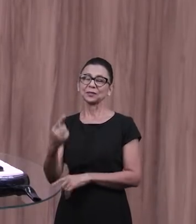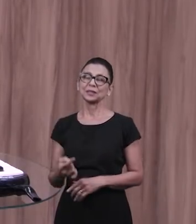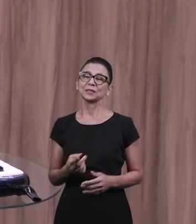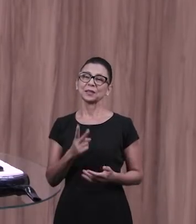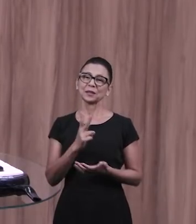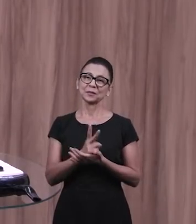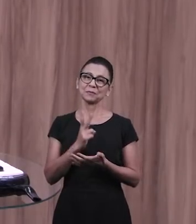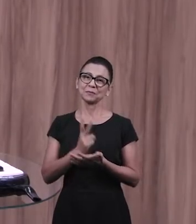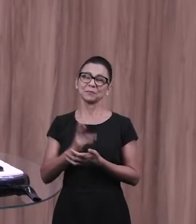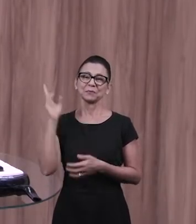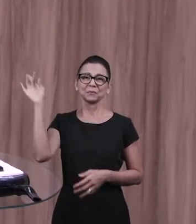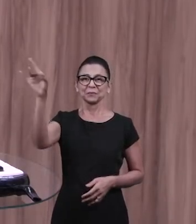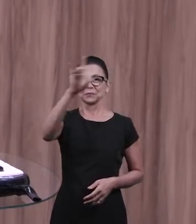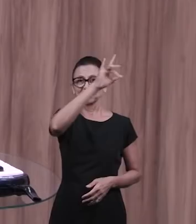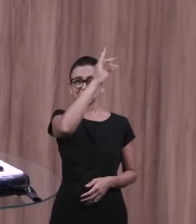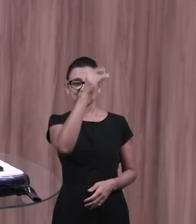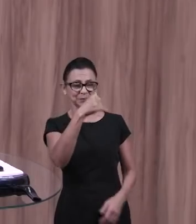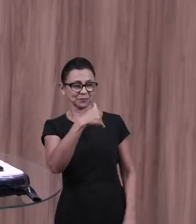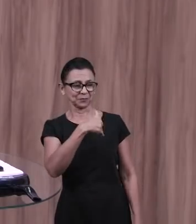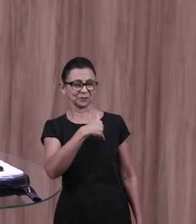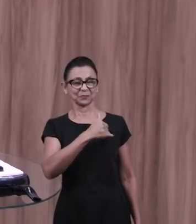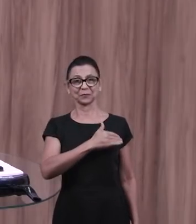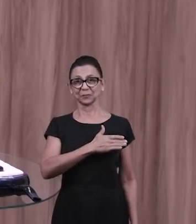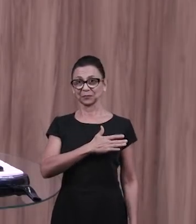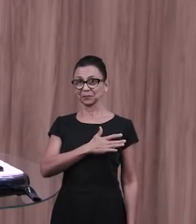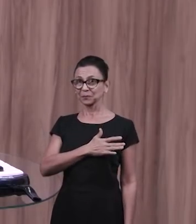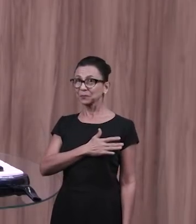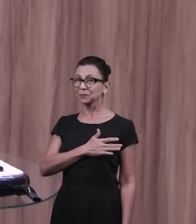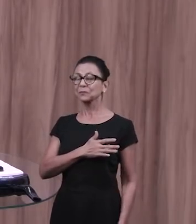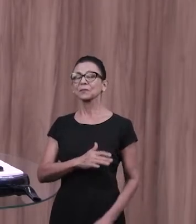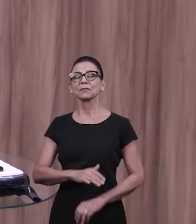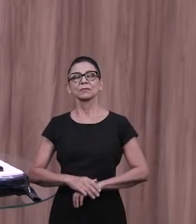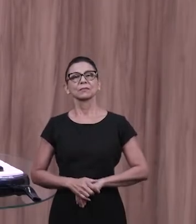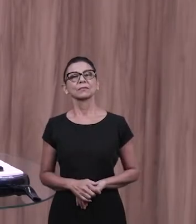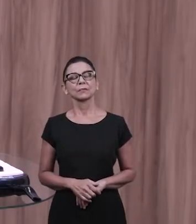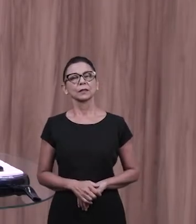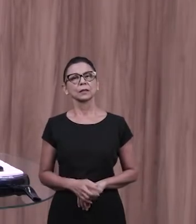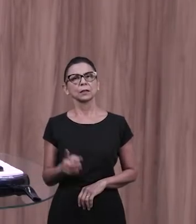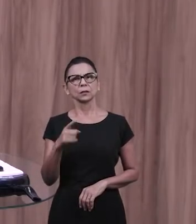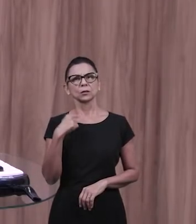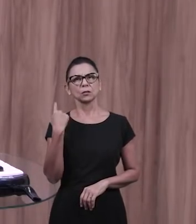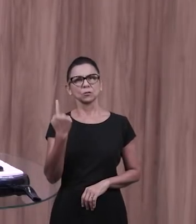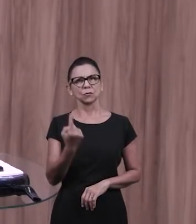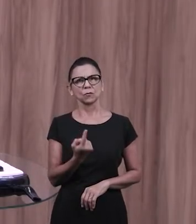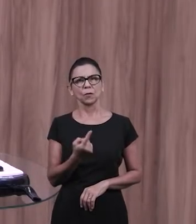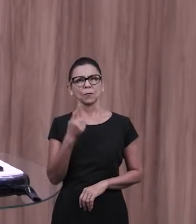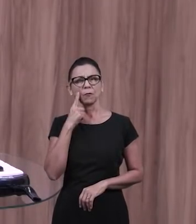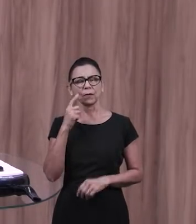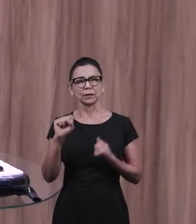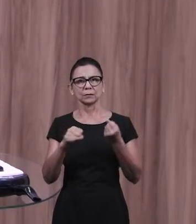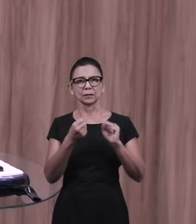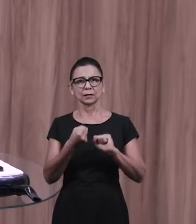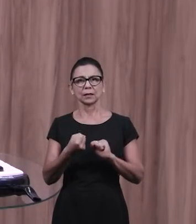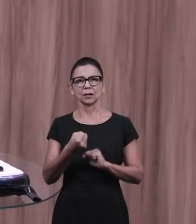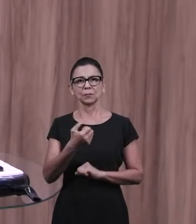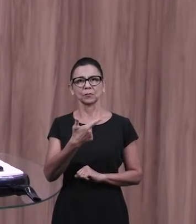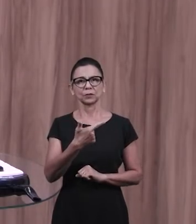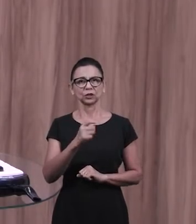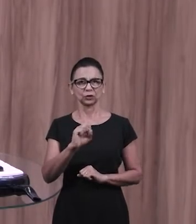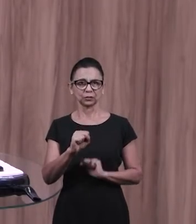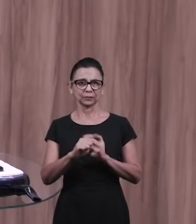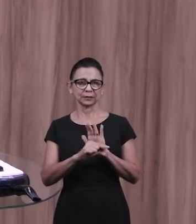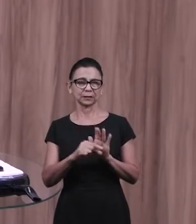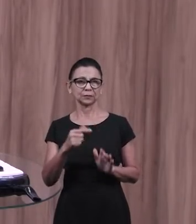nosso coração. Então nós podemos falar como Davi falou no Salmo 28:7. Vamos ler